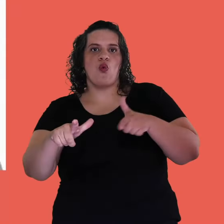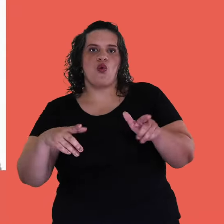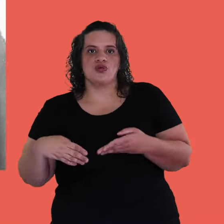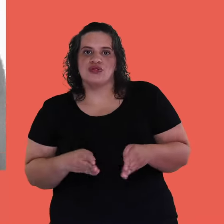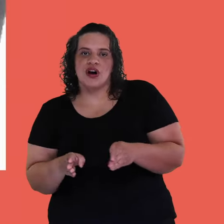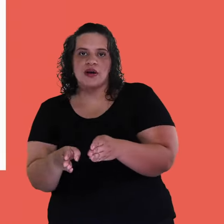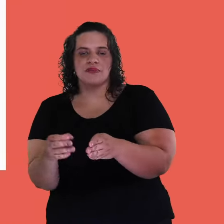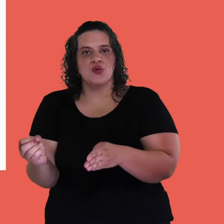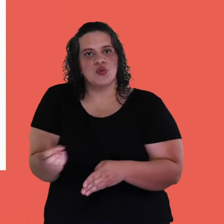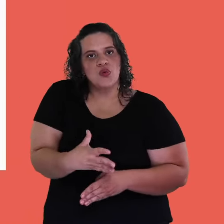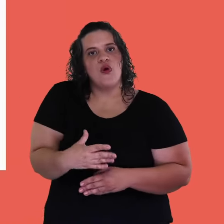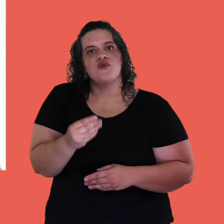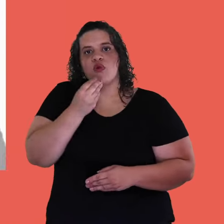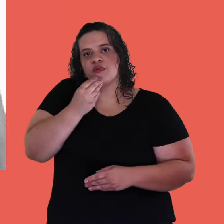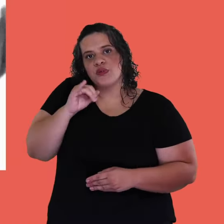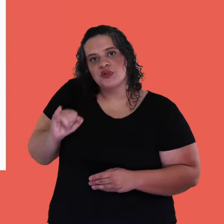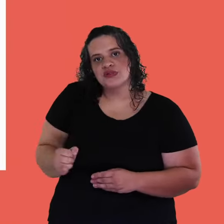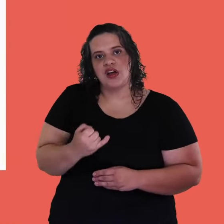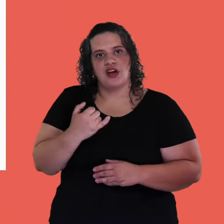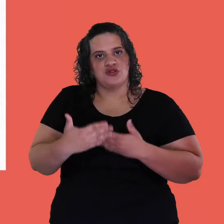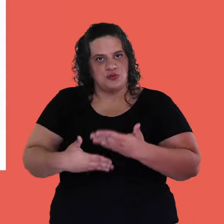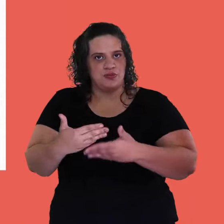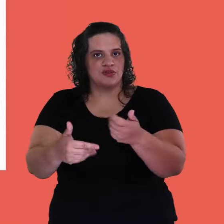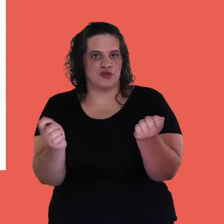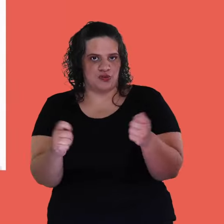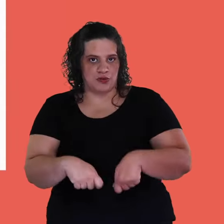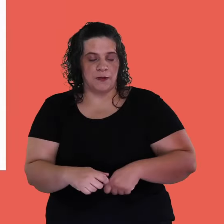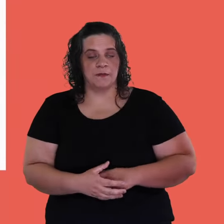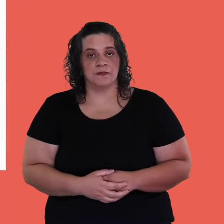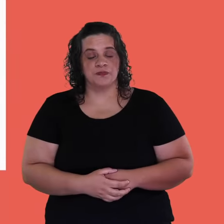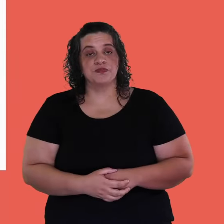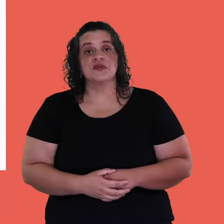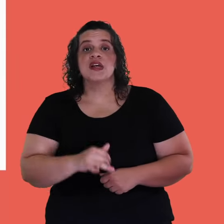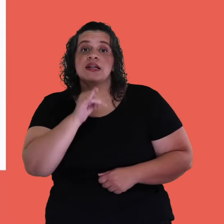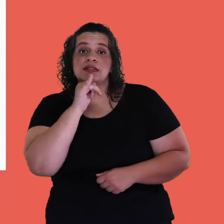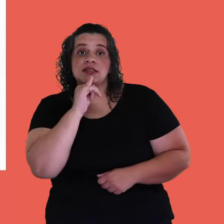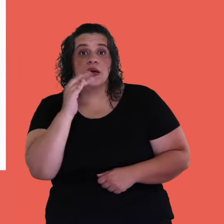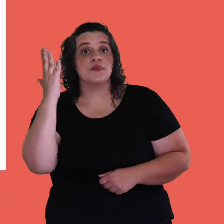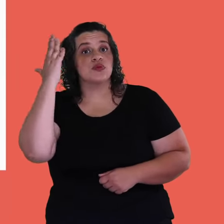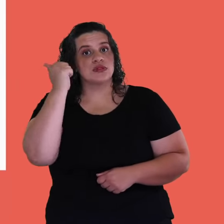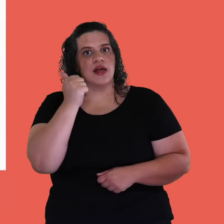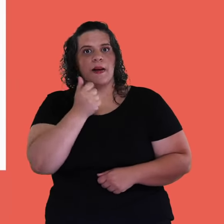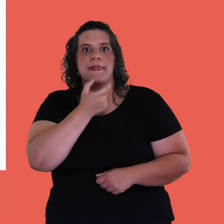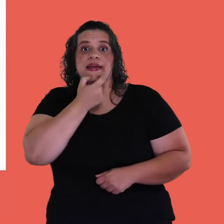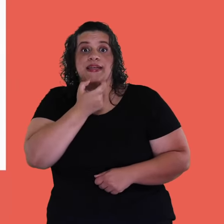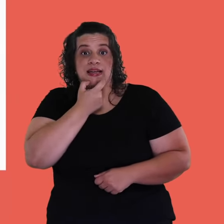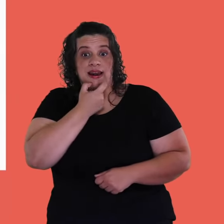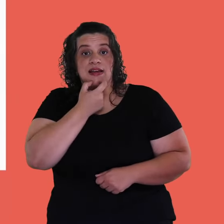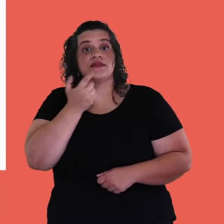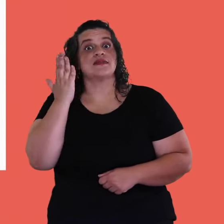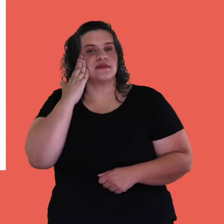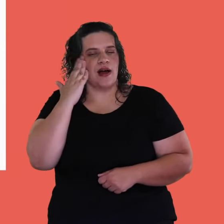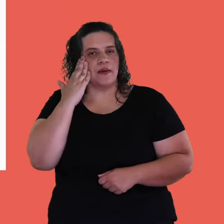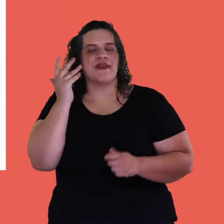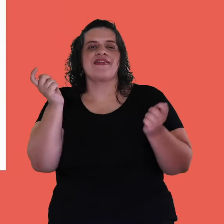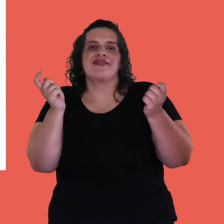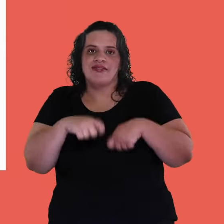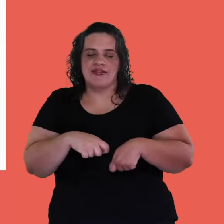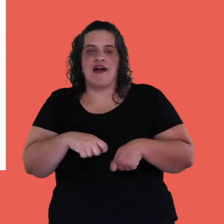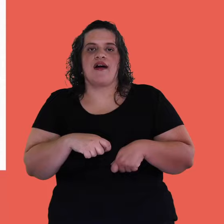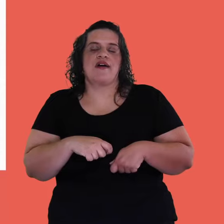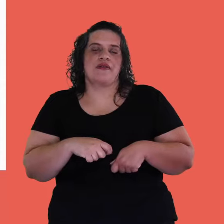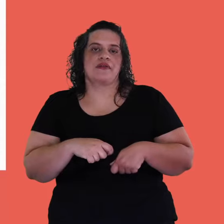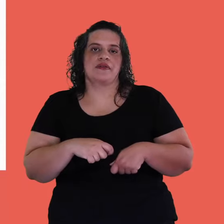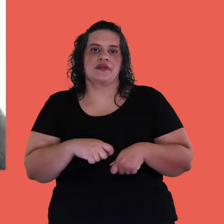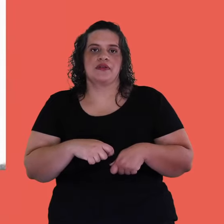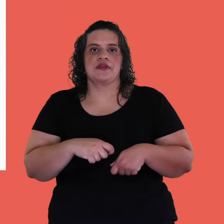construir outros caminhos, outras oportunidades, outros processos. Tal qual saber inglês me possibilitou,